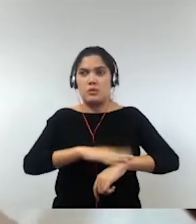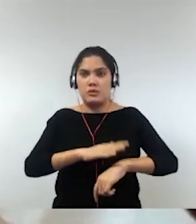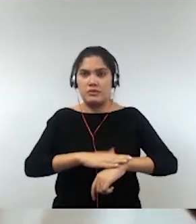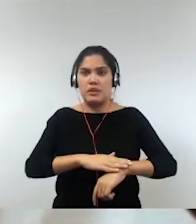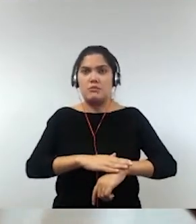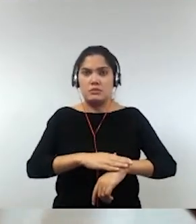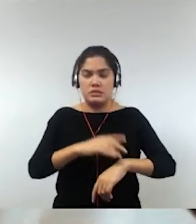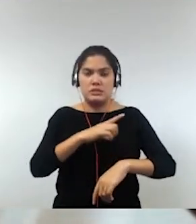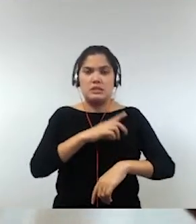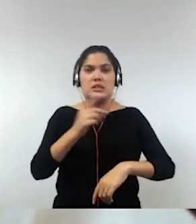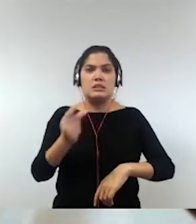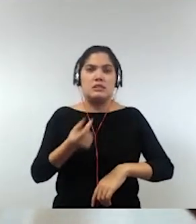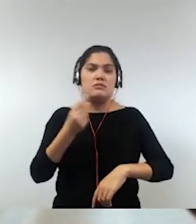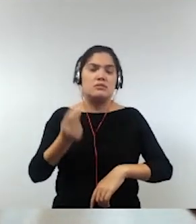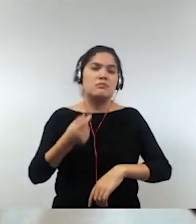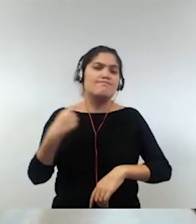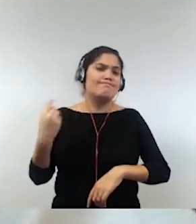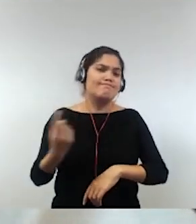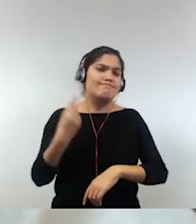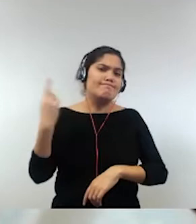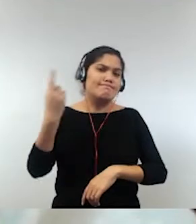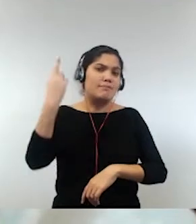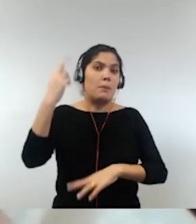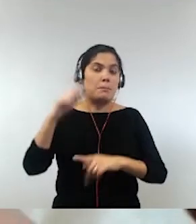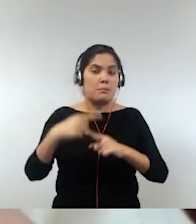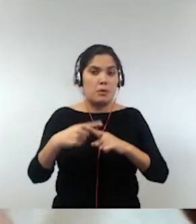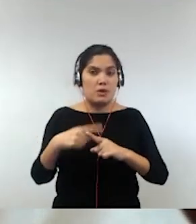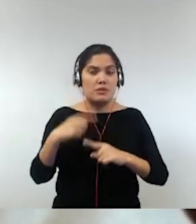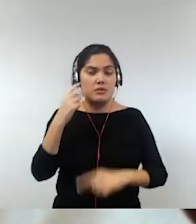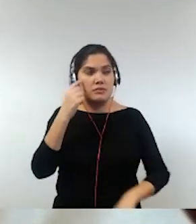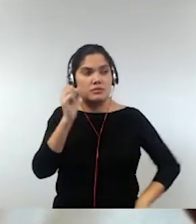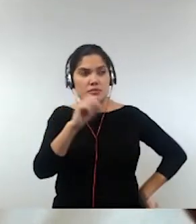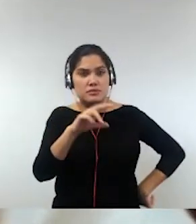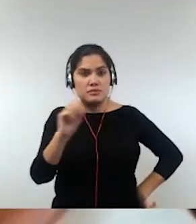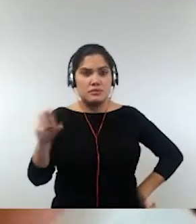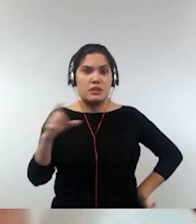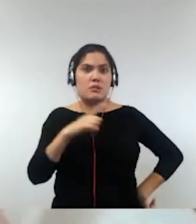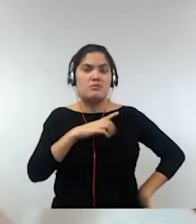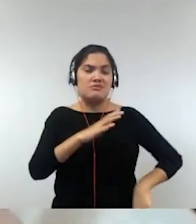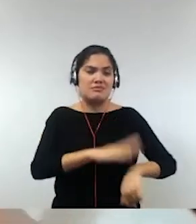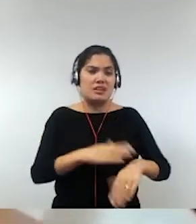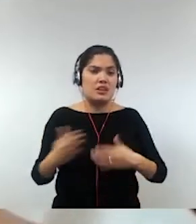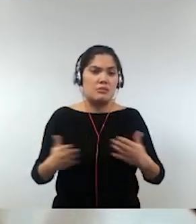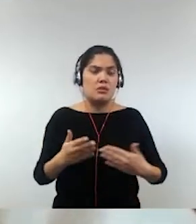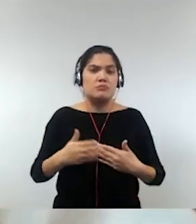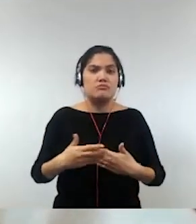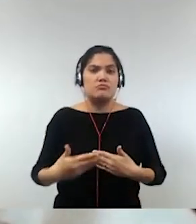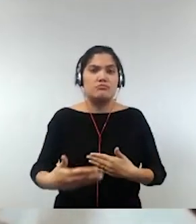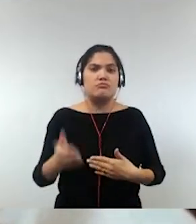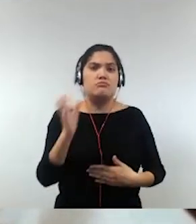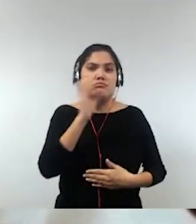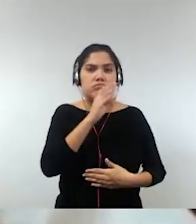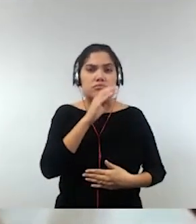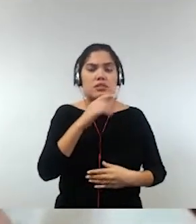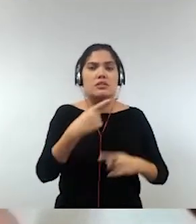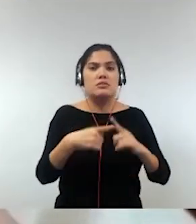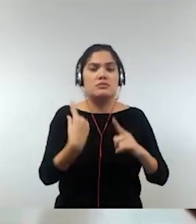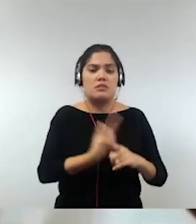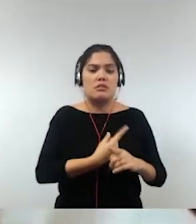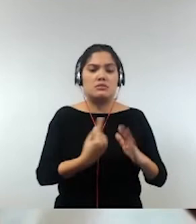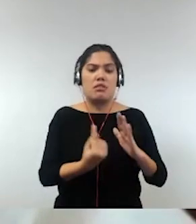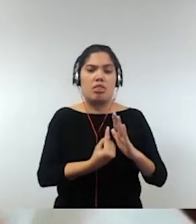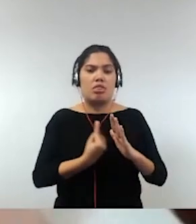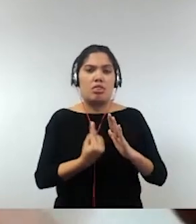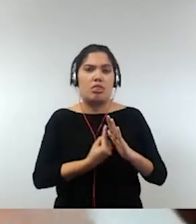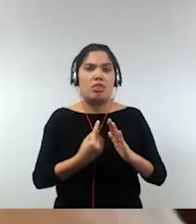uma relevância tão grande, seja porque vemos o tempo passar e estamos reclusos nas nossas casas, no